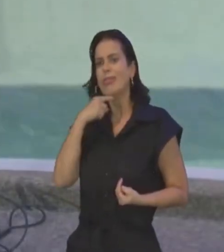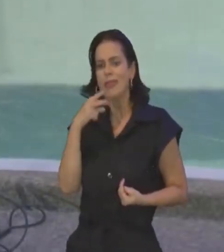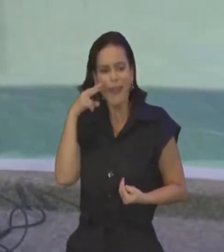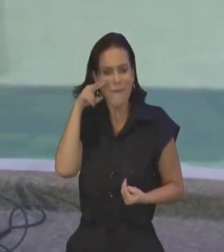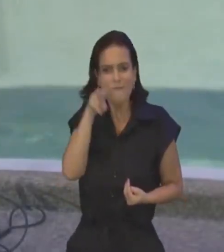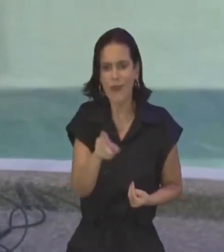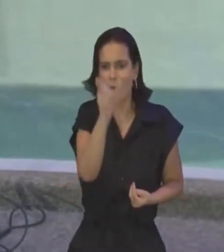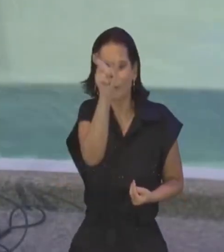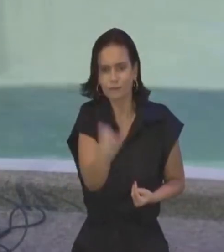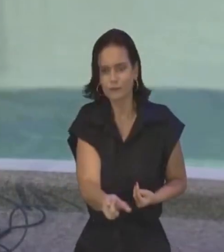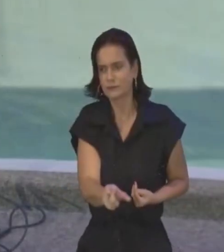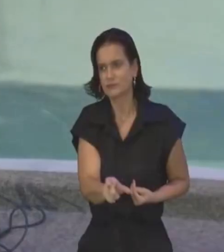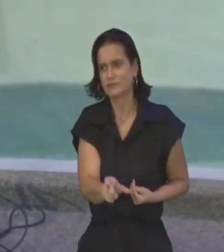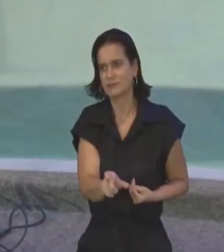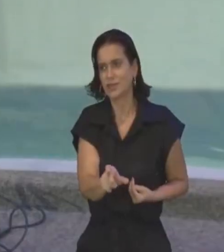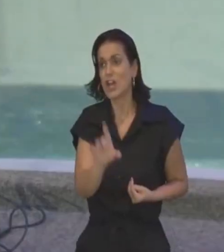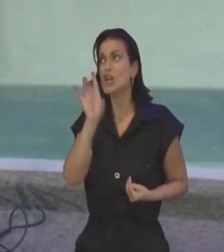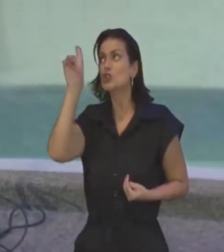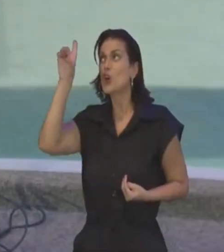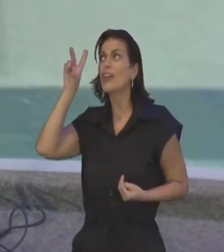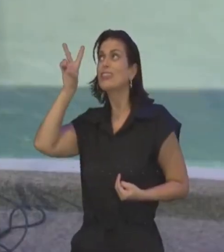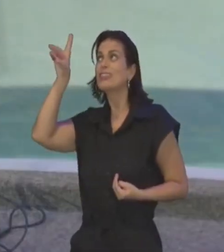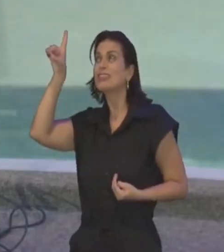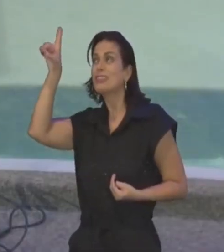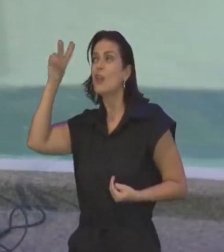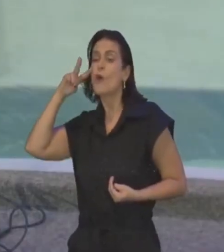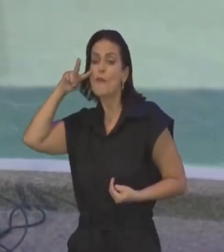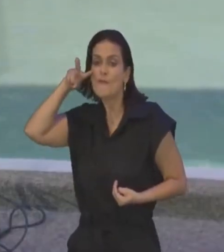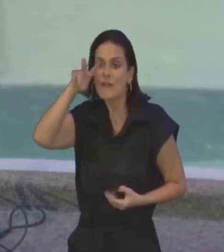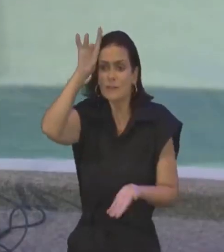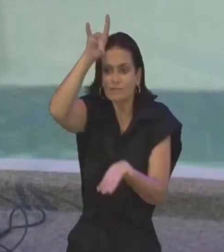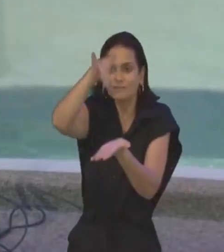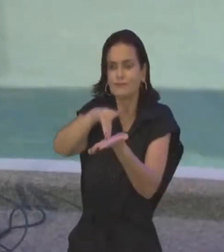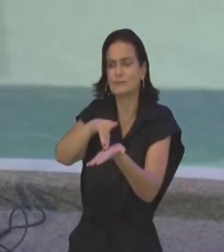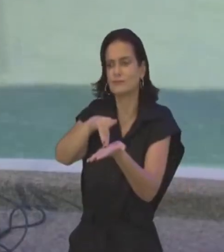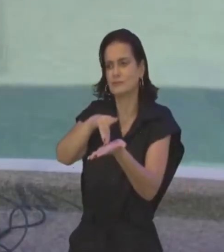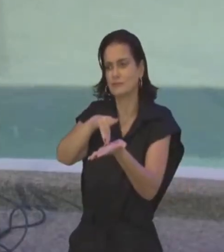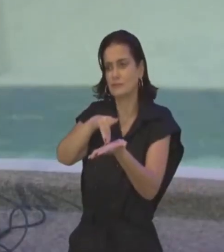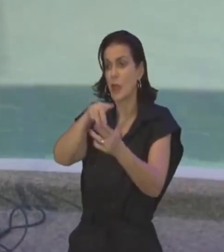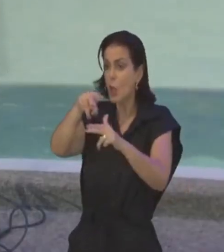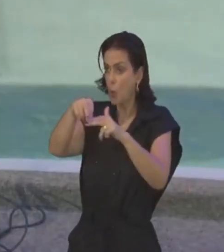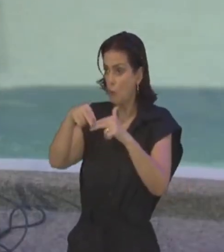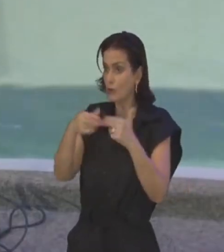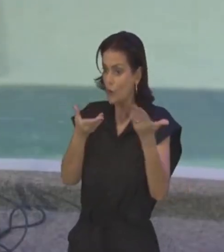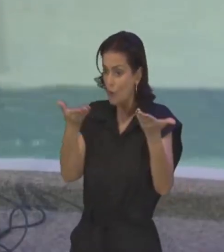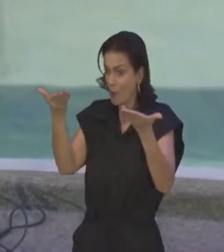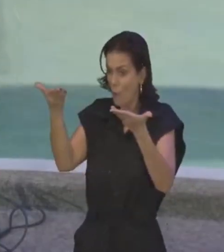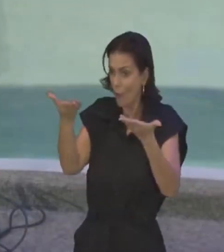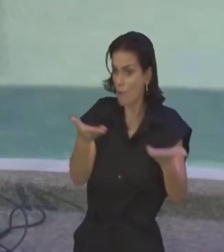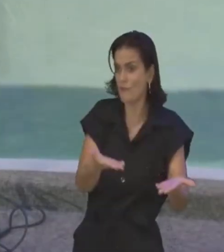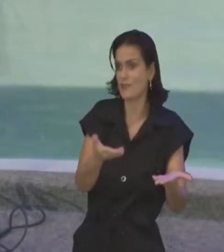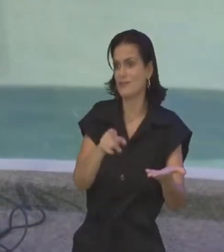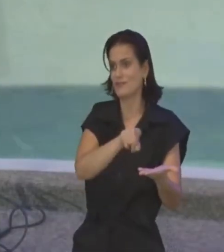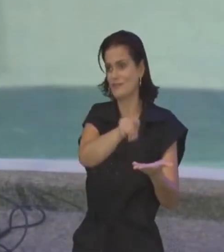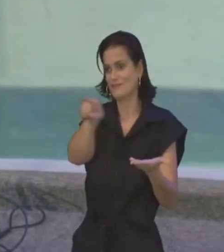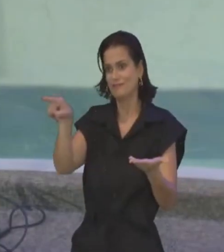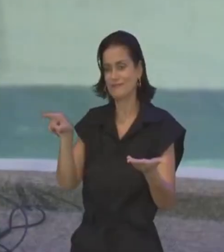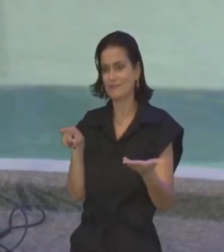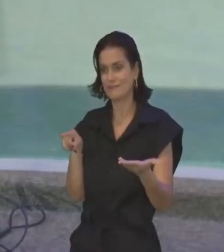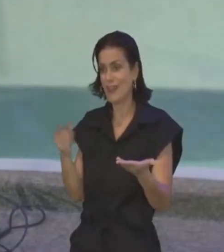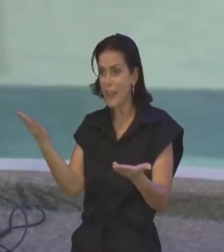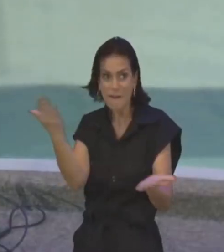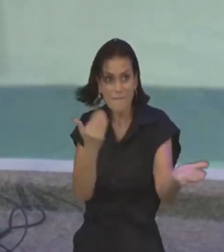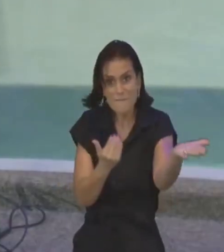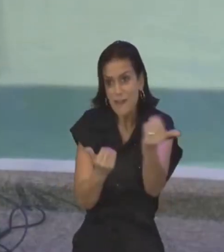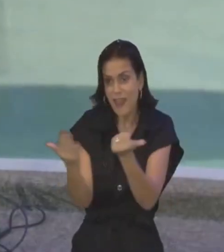e que ninguém pode tocar, a não ser o próprio Deus como Criador. E é por isso que ele faz este convite. Venham